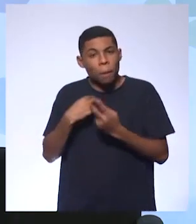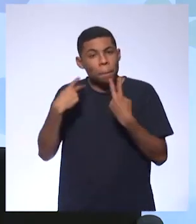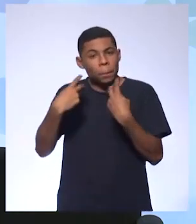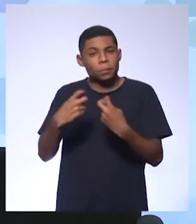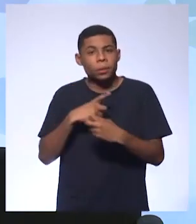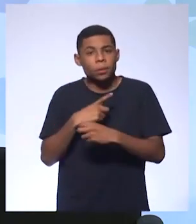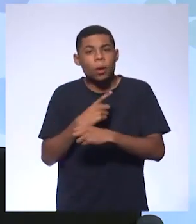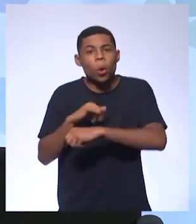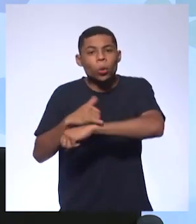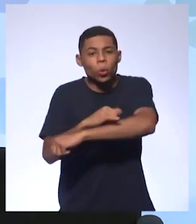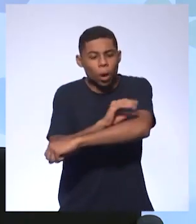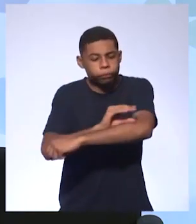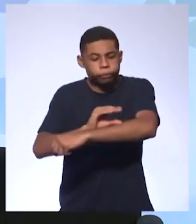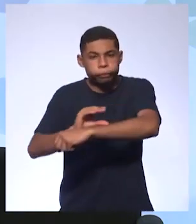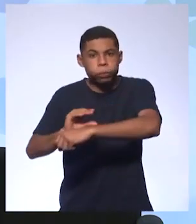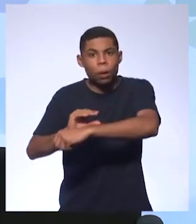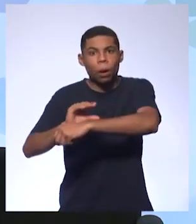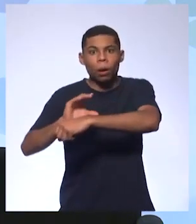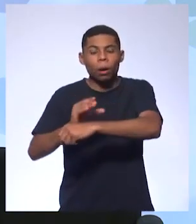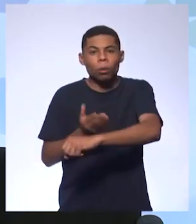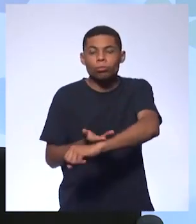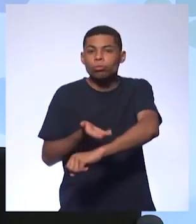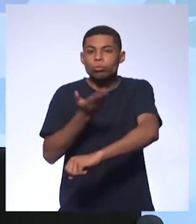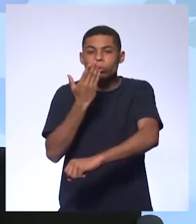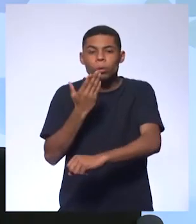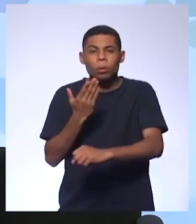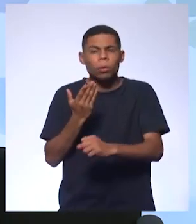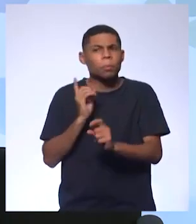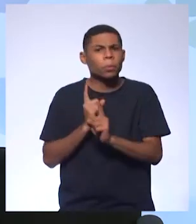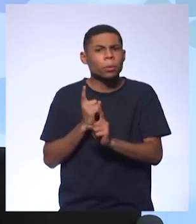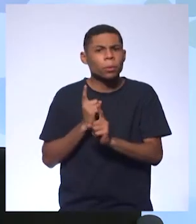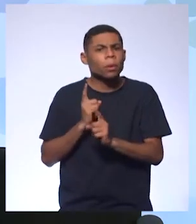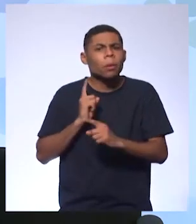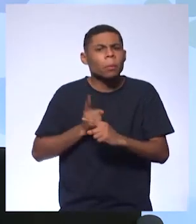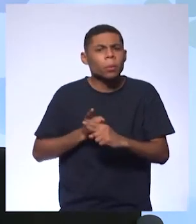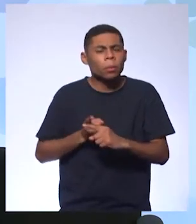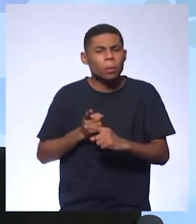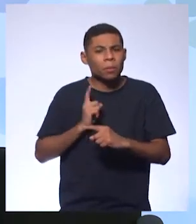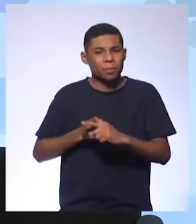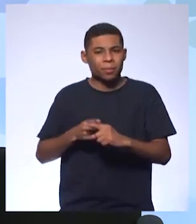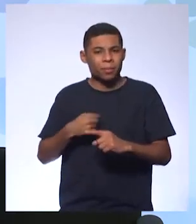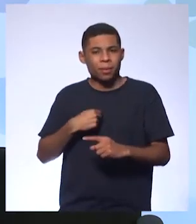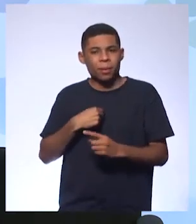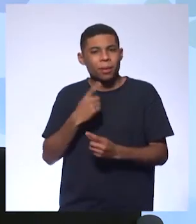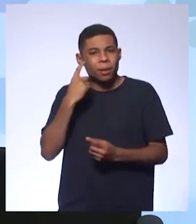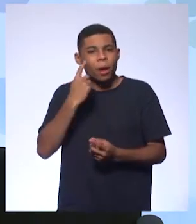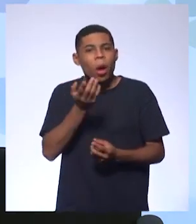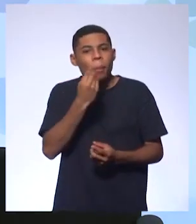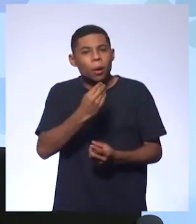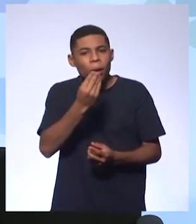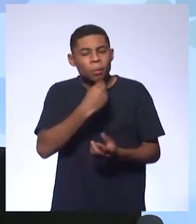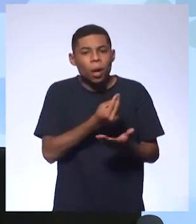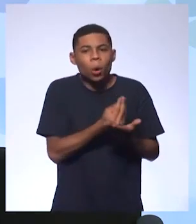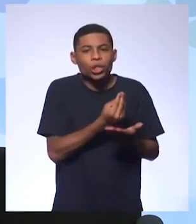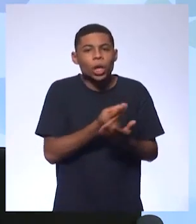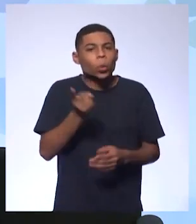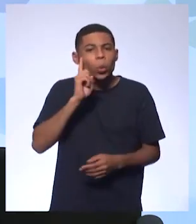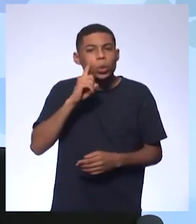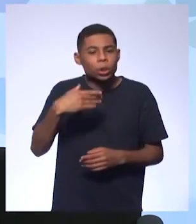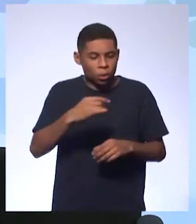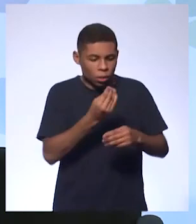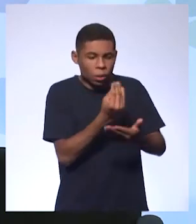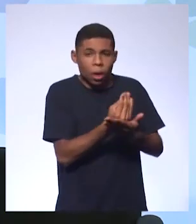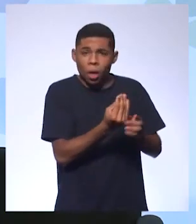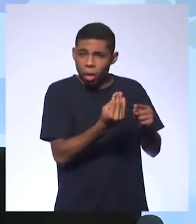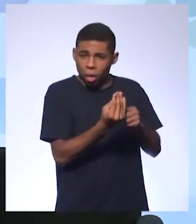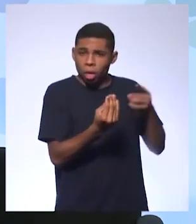está alto, consequentemente vindo dos meus hábitos. Qual hábito? Os hábitos alimentares. A gente viu que todos